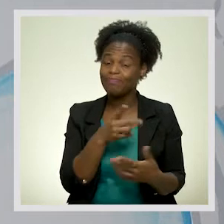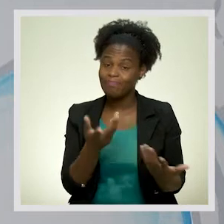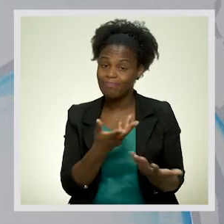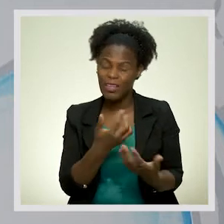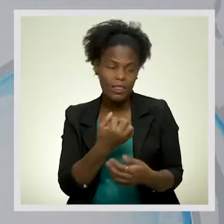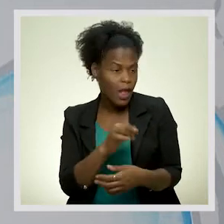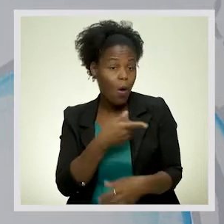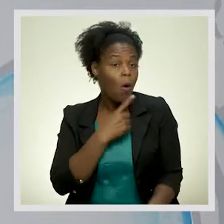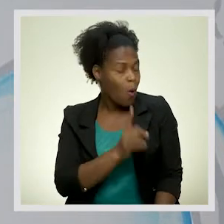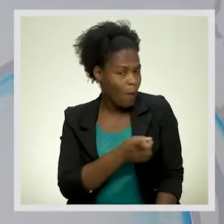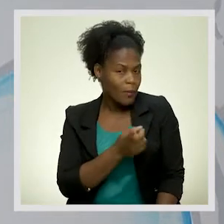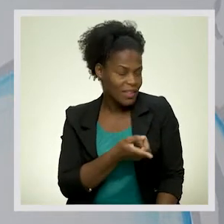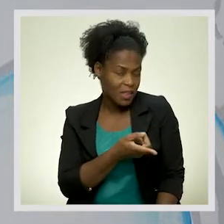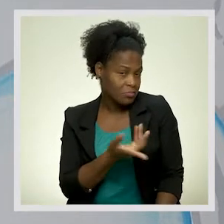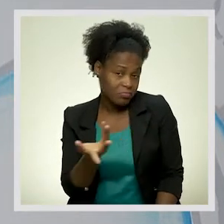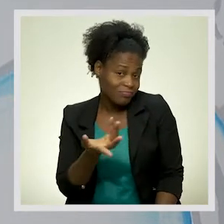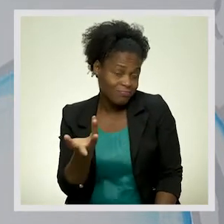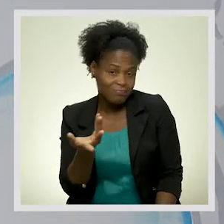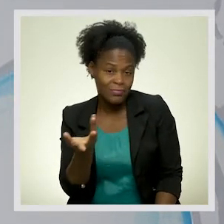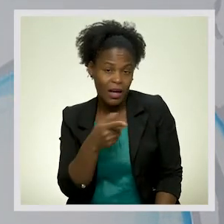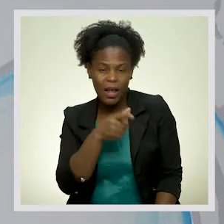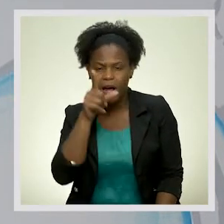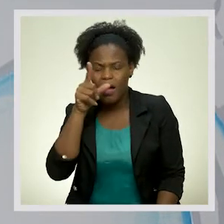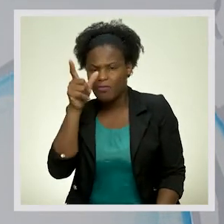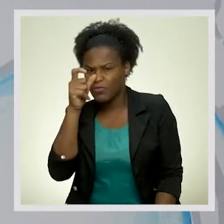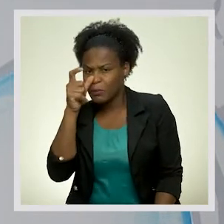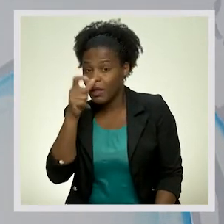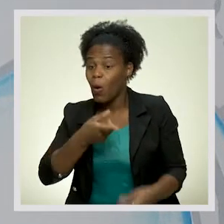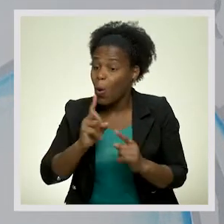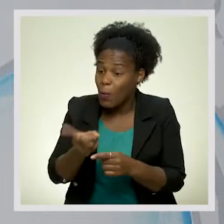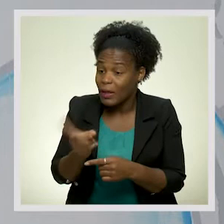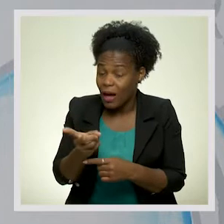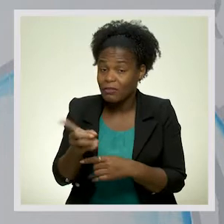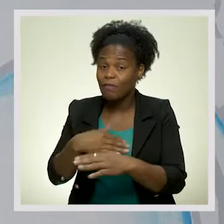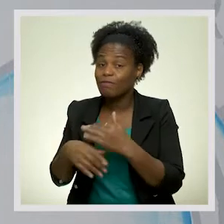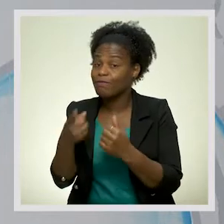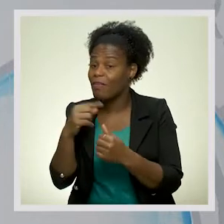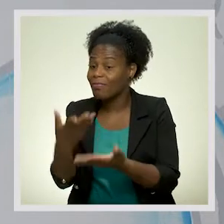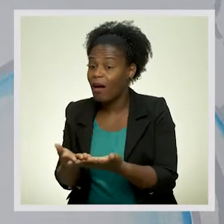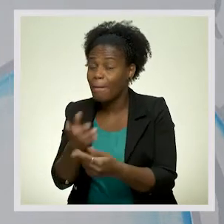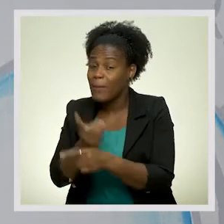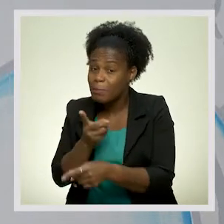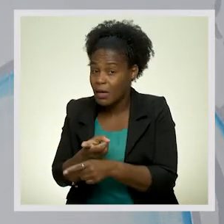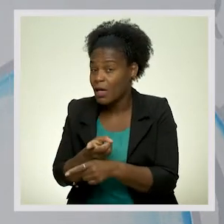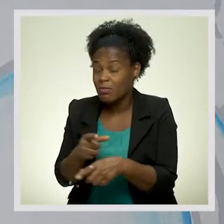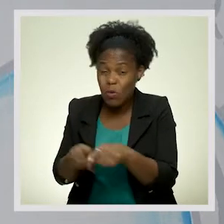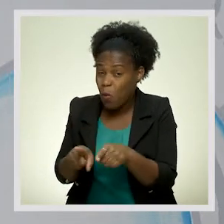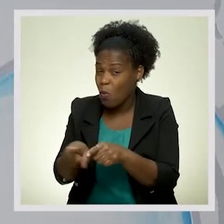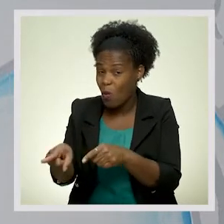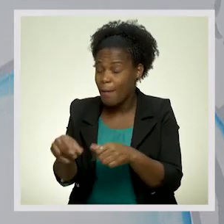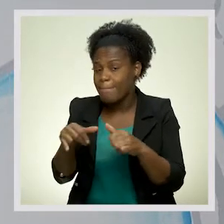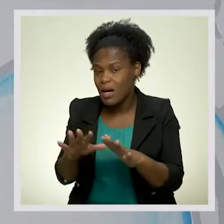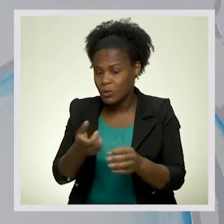obrigado, como é que eu diria, retribuirmos a mesma moeda, mas nós devemos